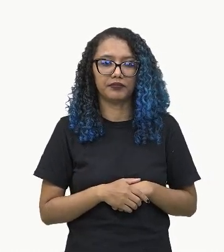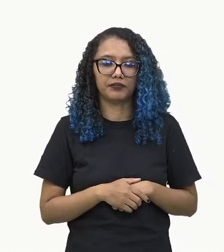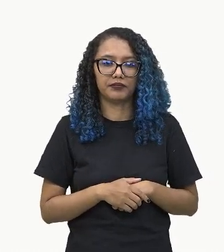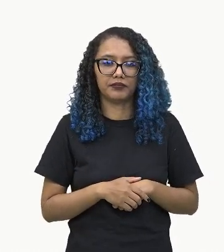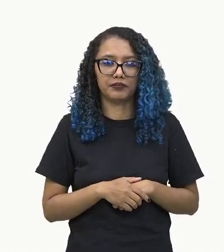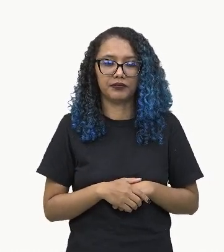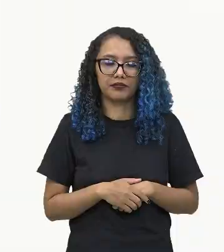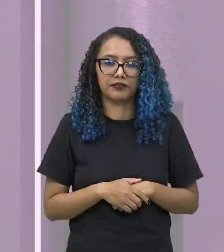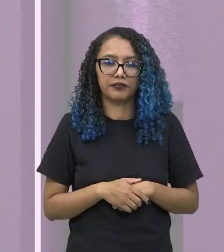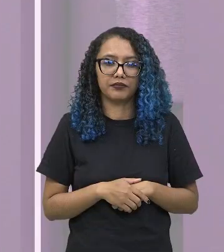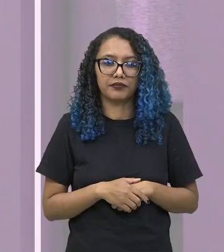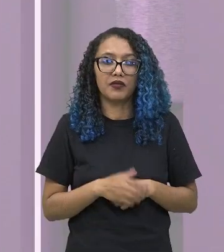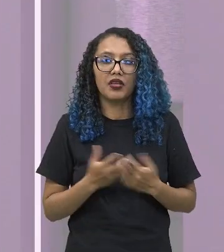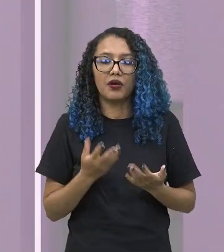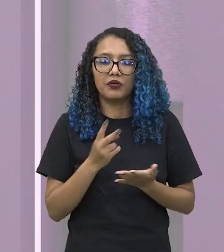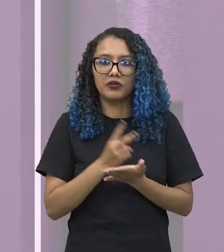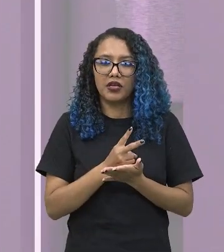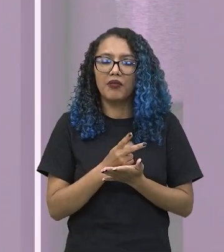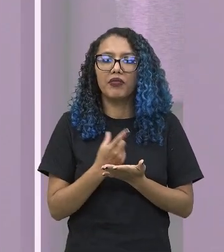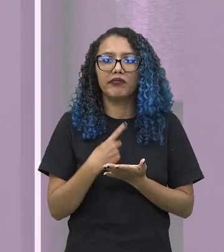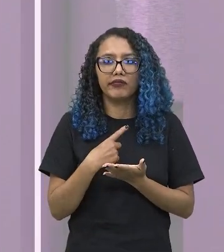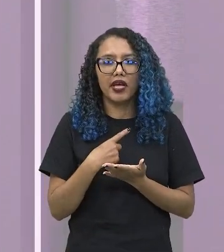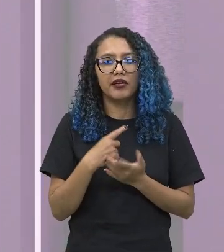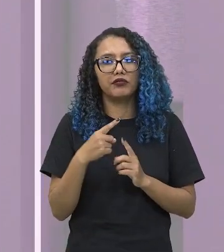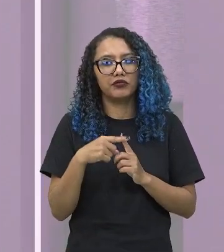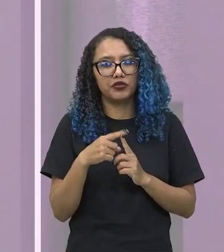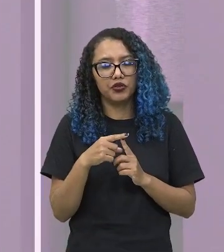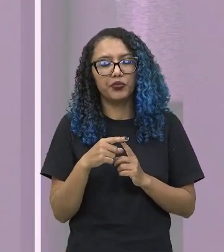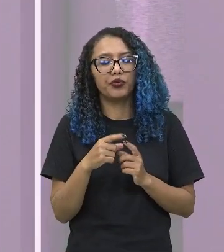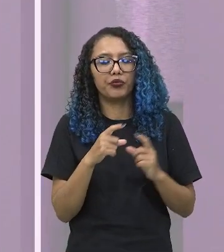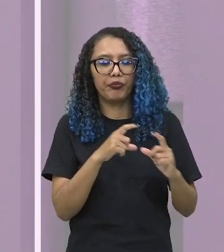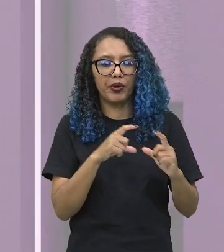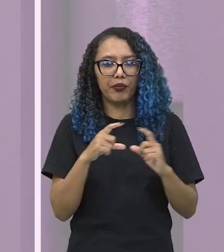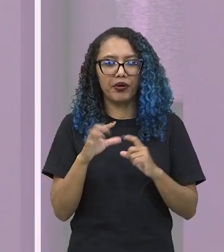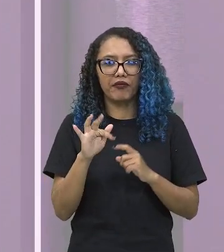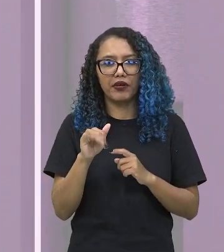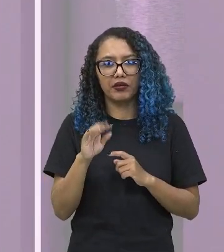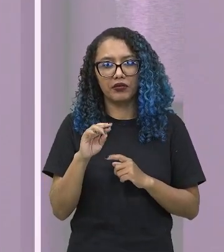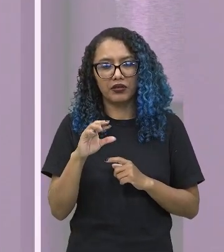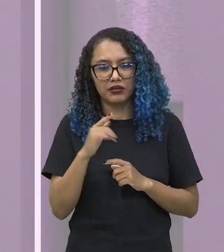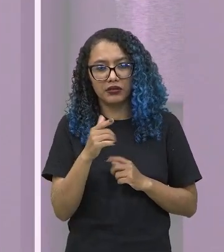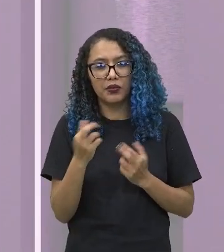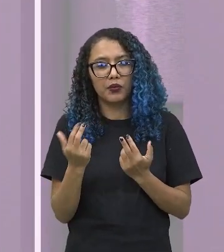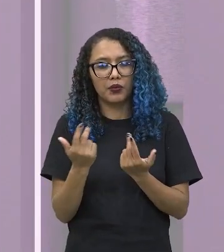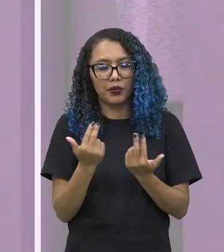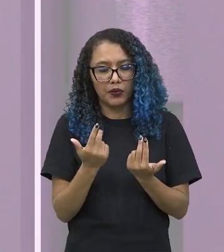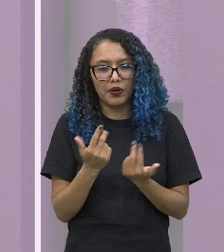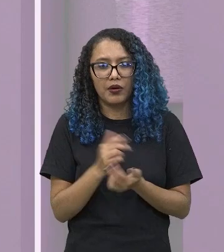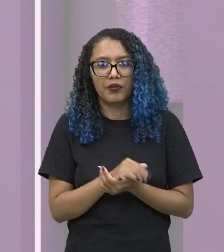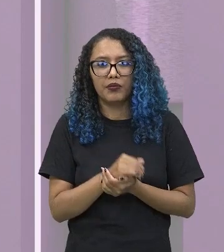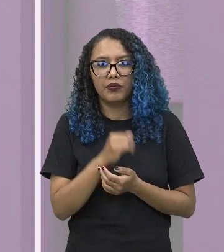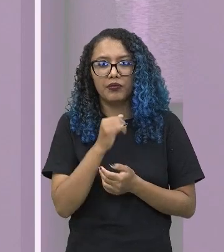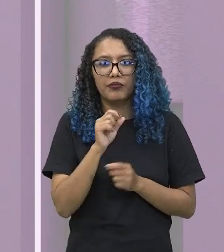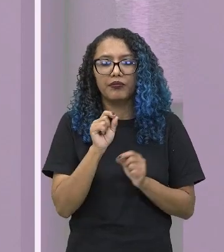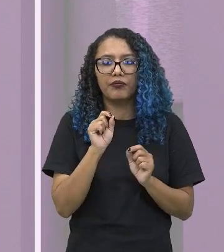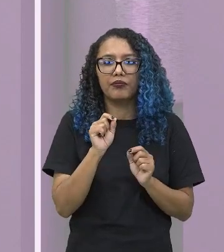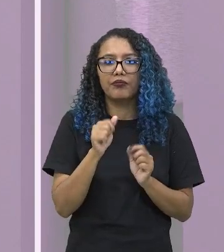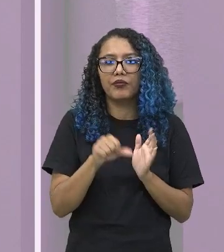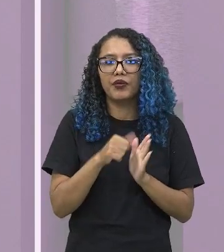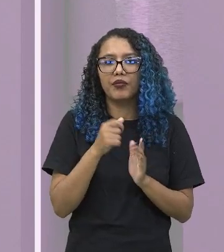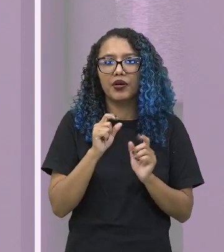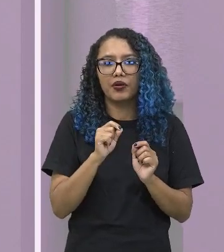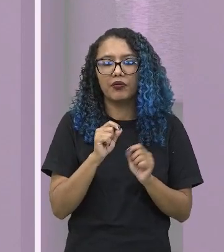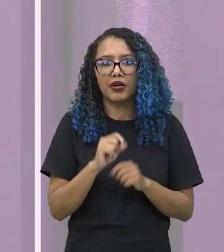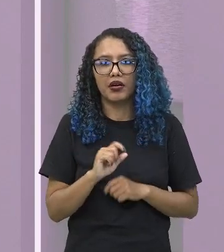a gente sempre vai resolver aí esse tipo de fatoração da mesma maneira. Primeiro, você vai verificar ali para deixar